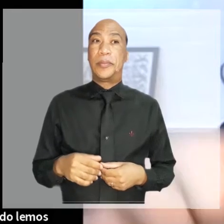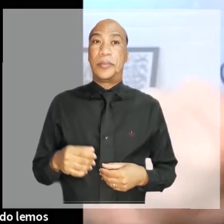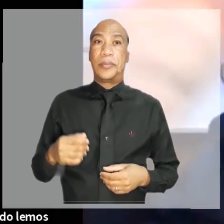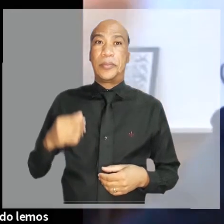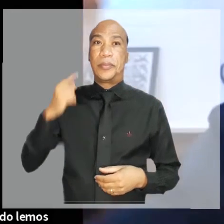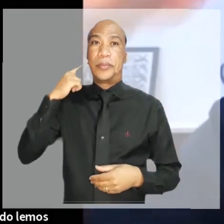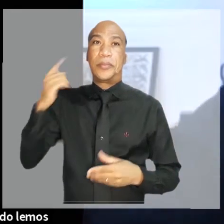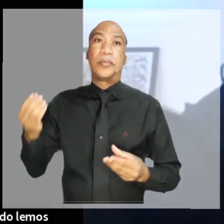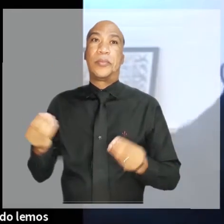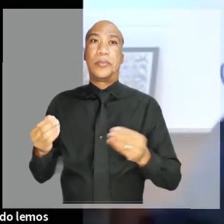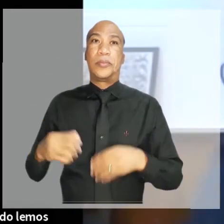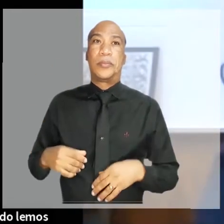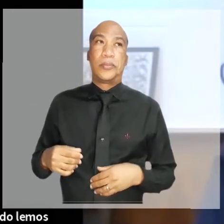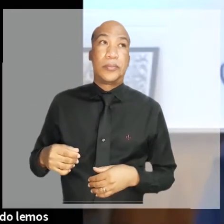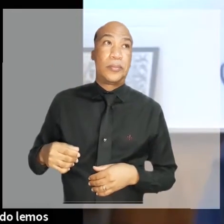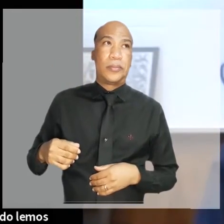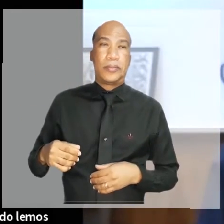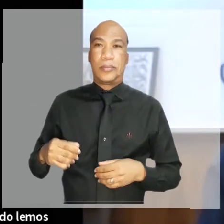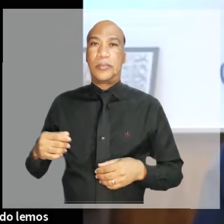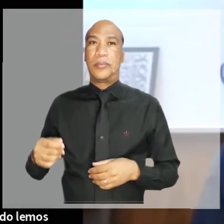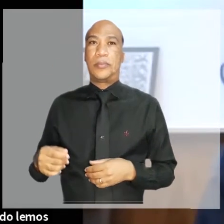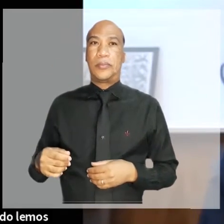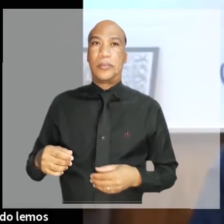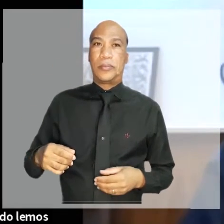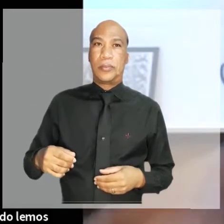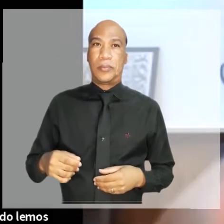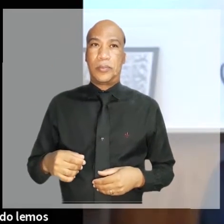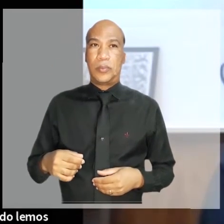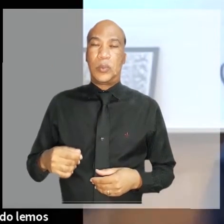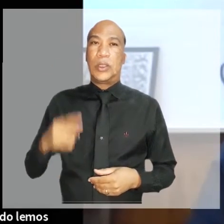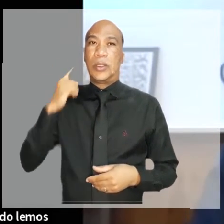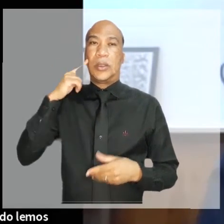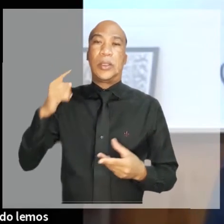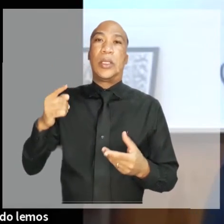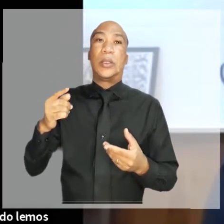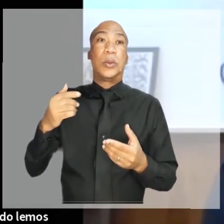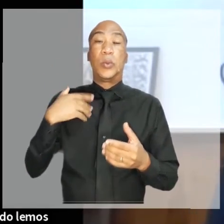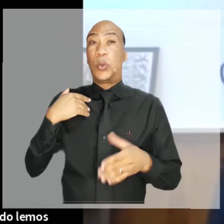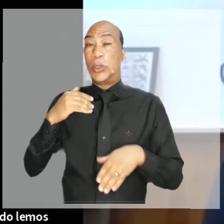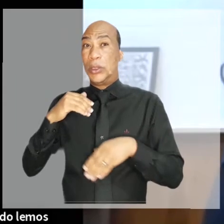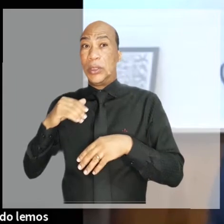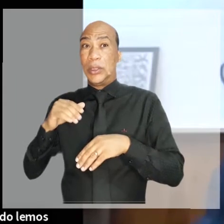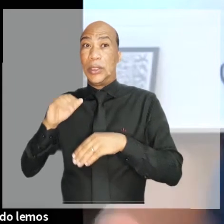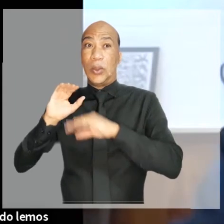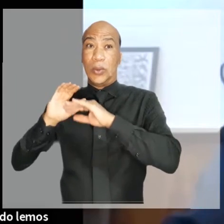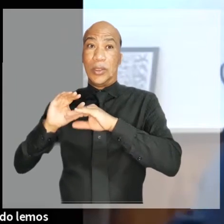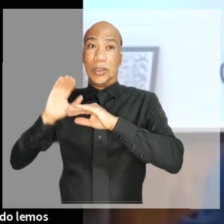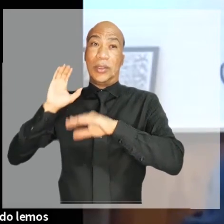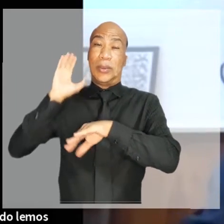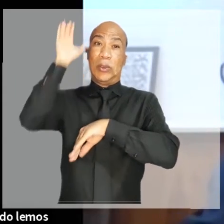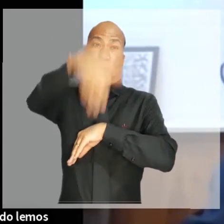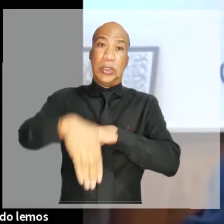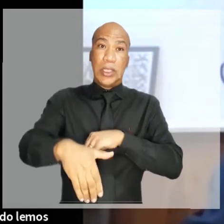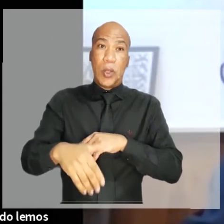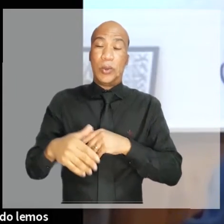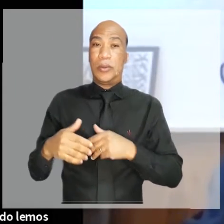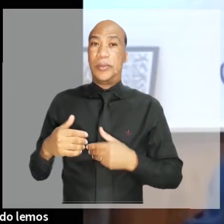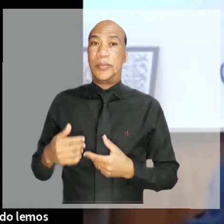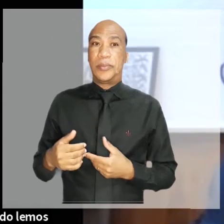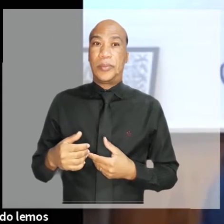10% para 20%, 25% de casos conciliados na largada, entendeu? Usando esse tipo de